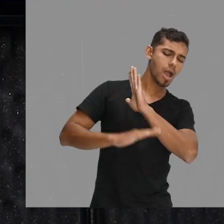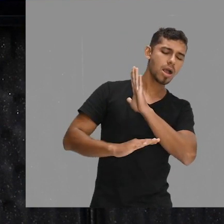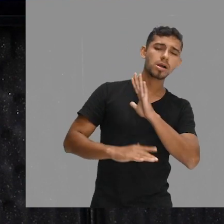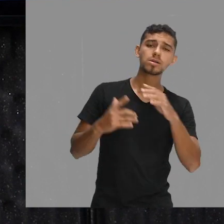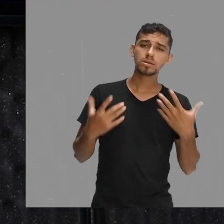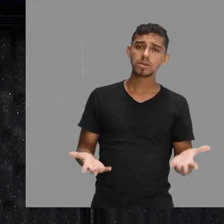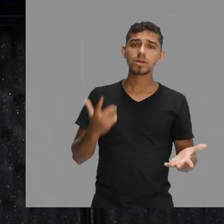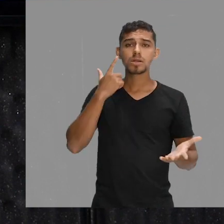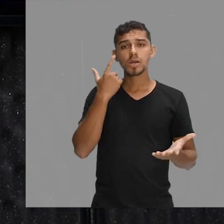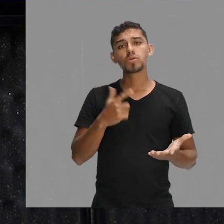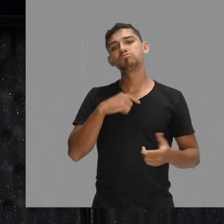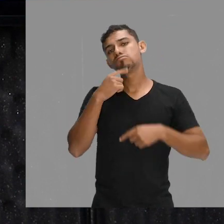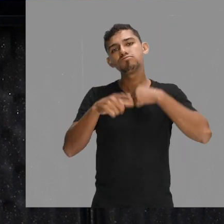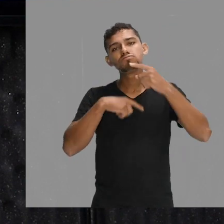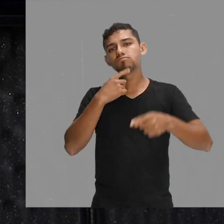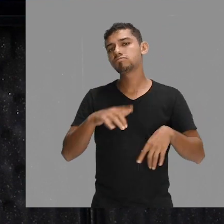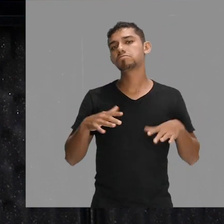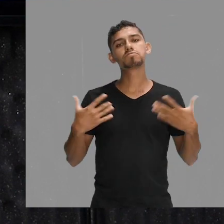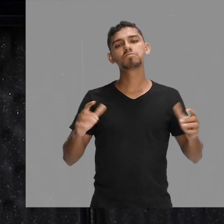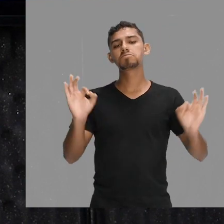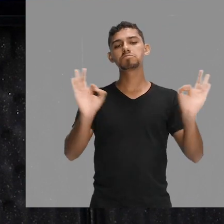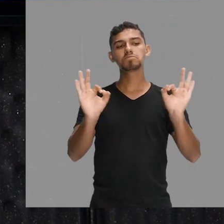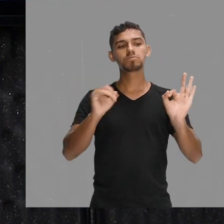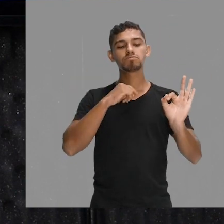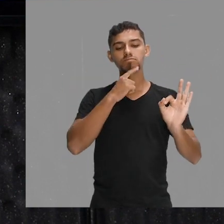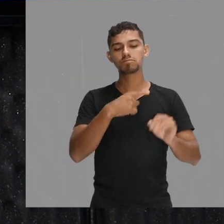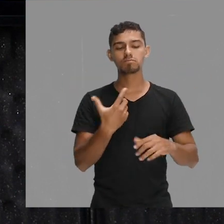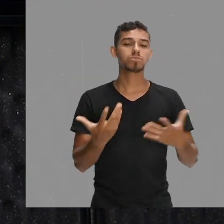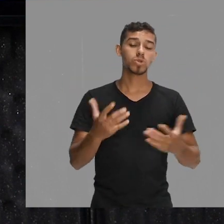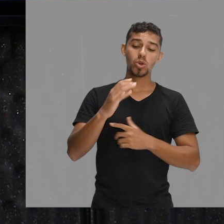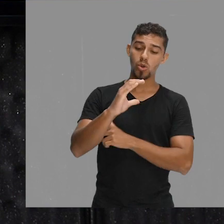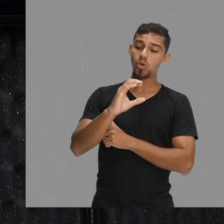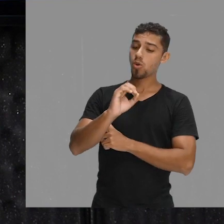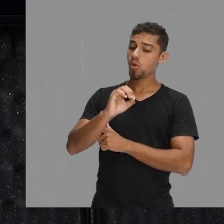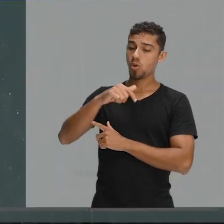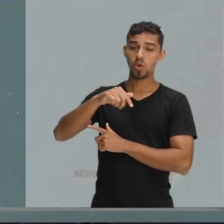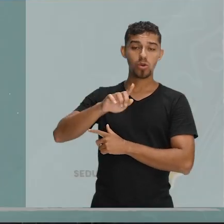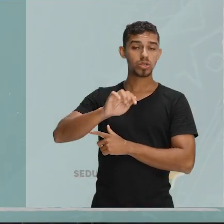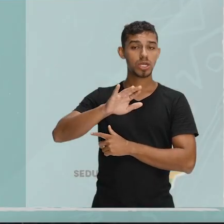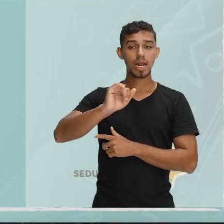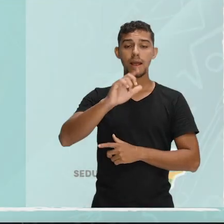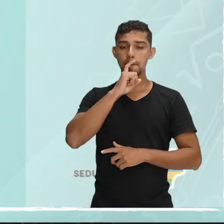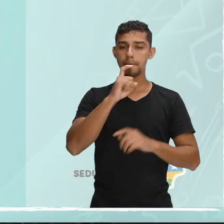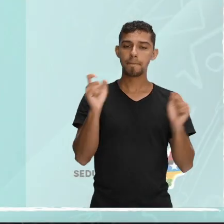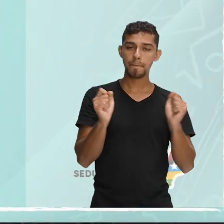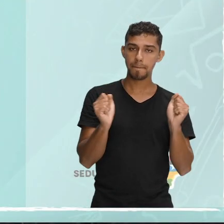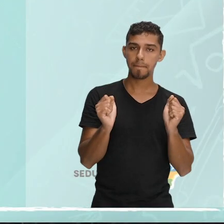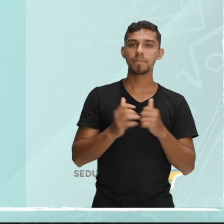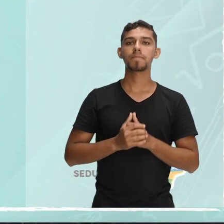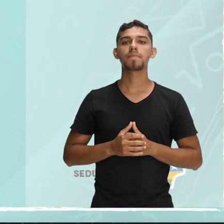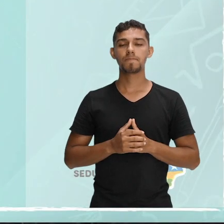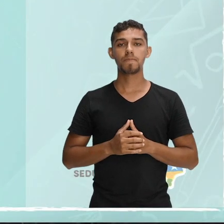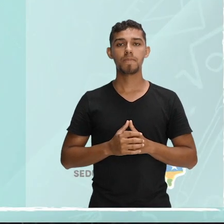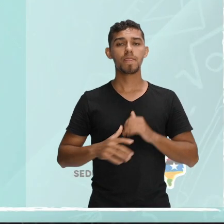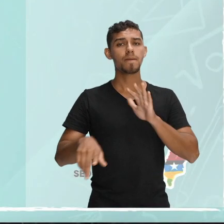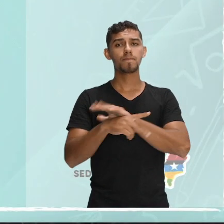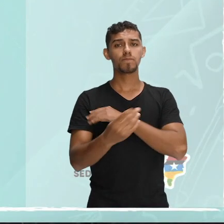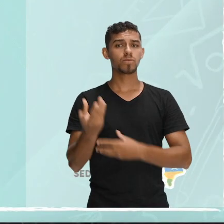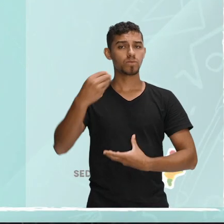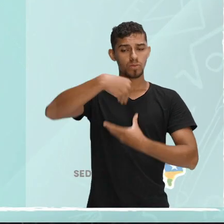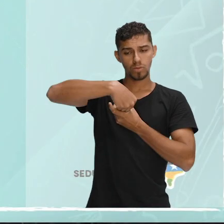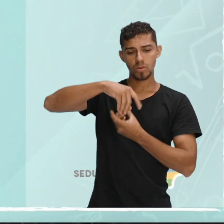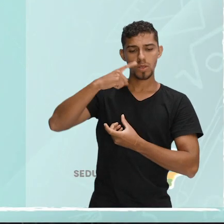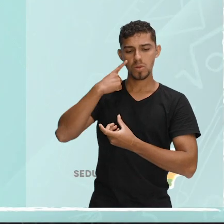com isso, ela não congela. Então, olha só. Quando adicionamos um soluto